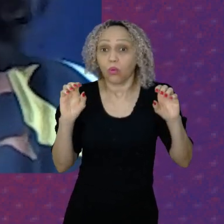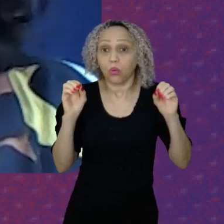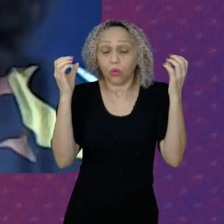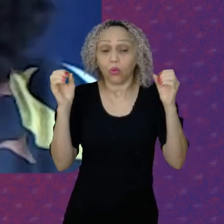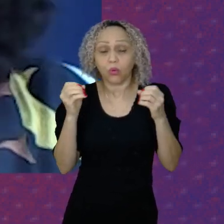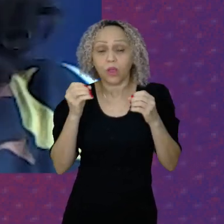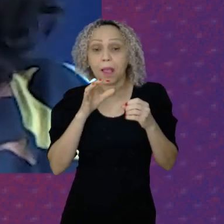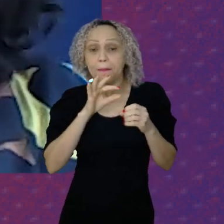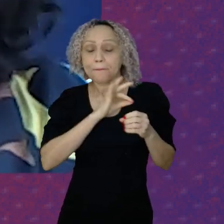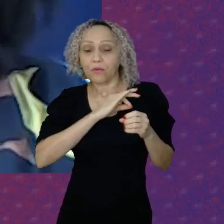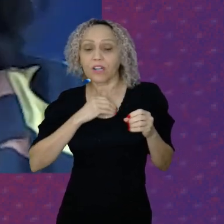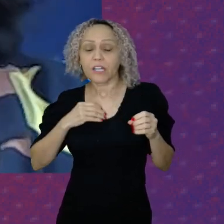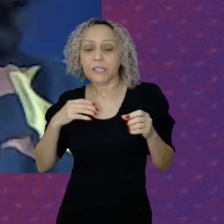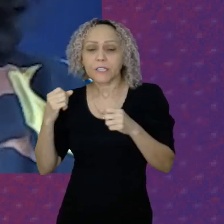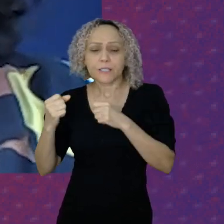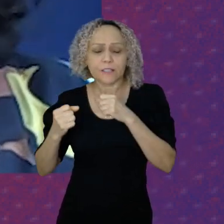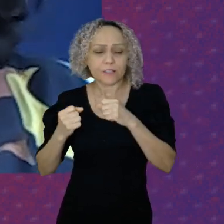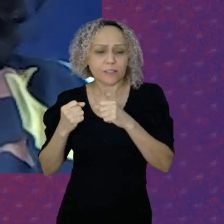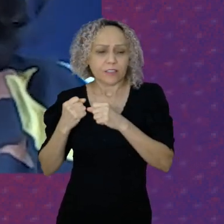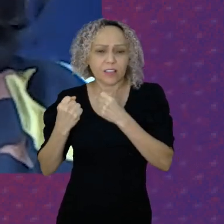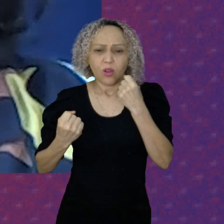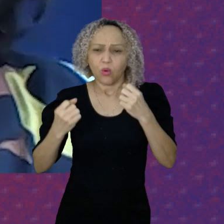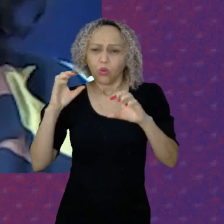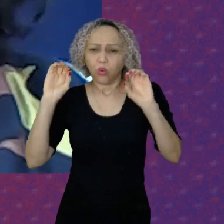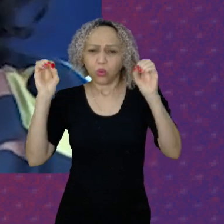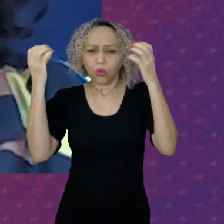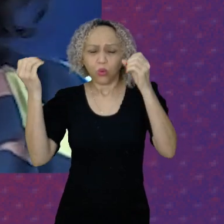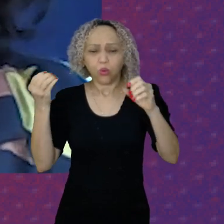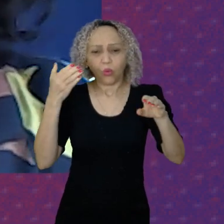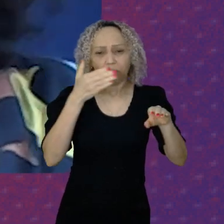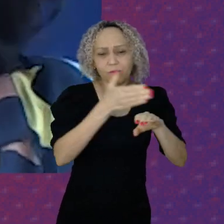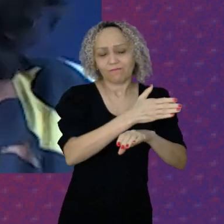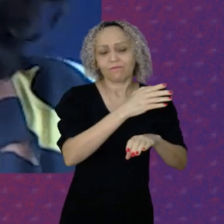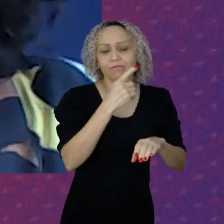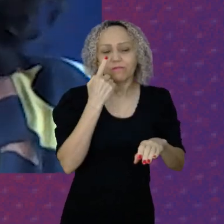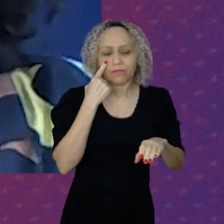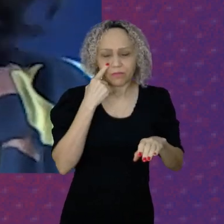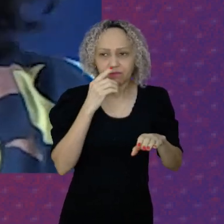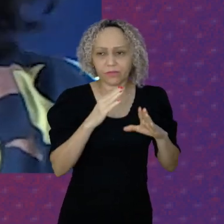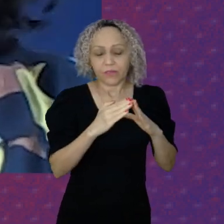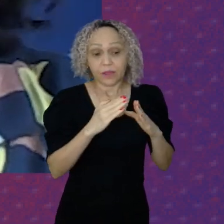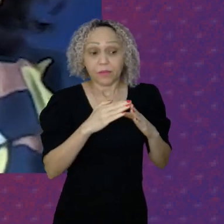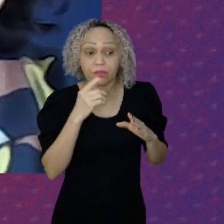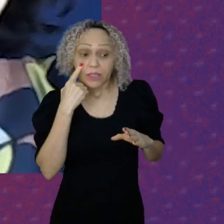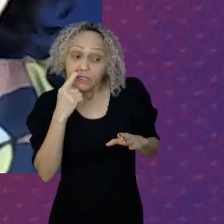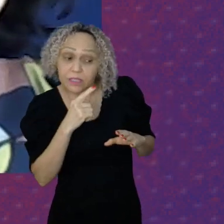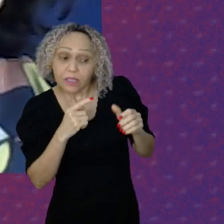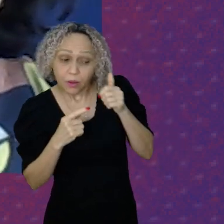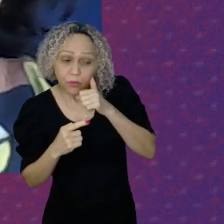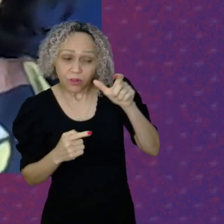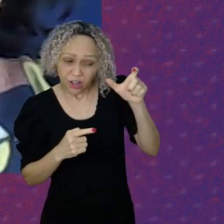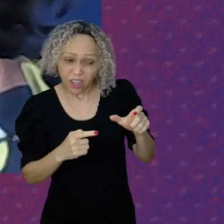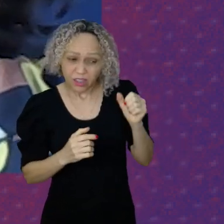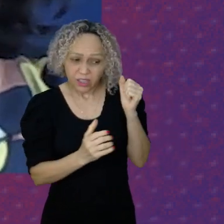sistemática para monitorar e ver se realmente ela está segura.